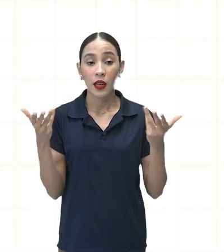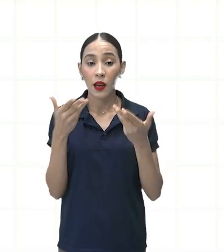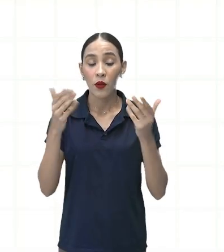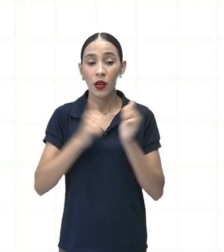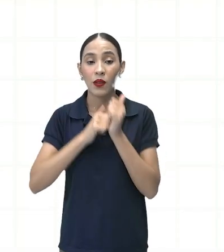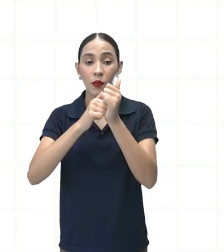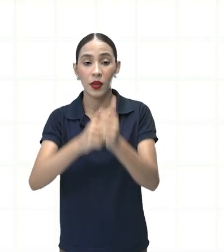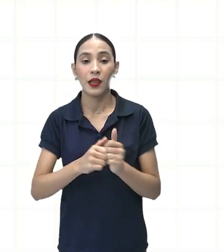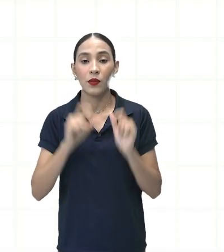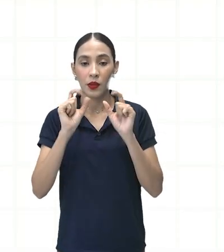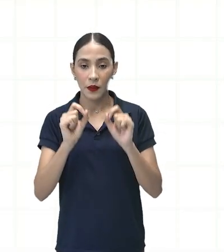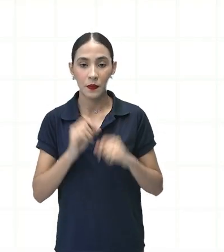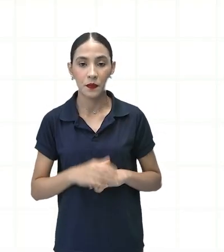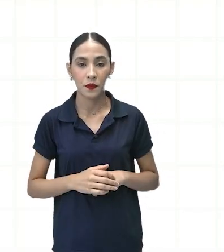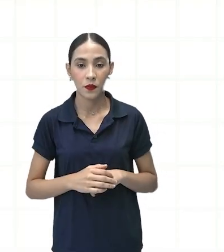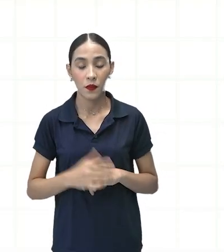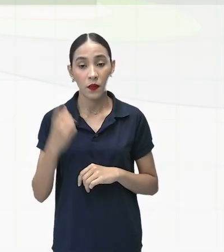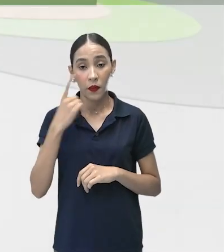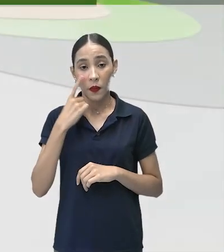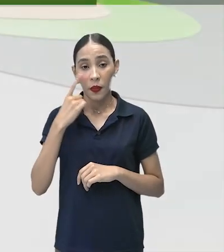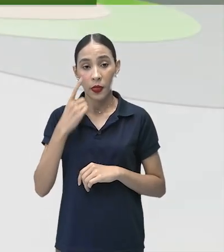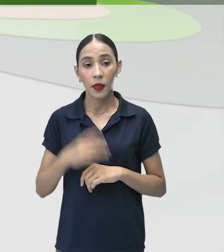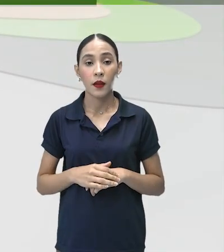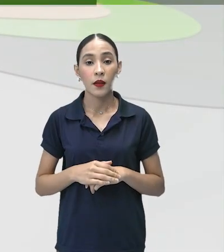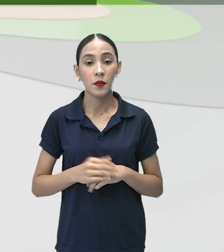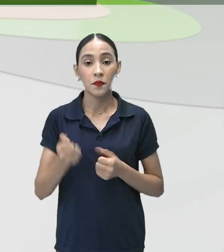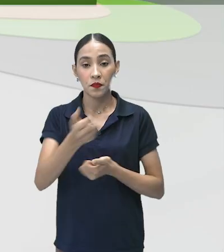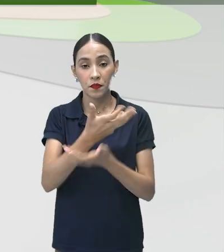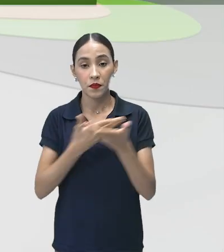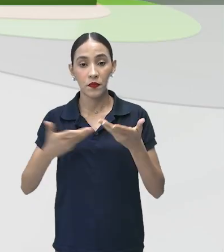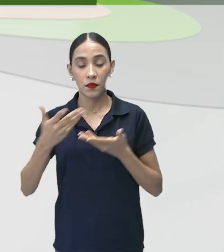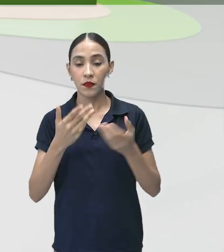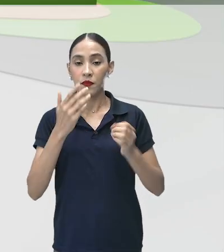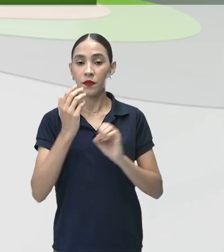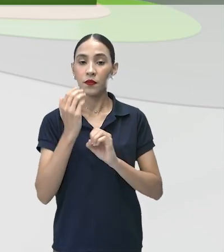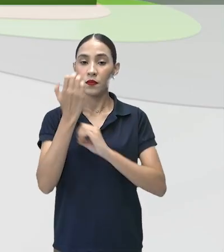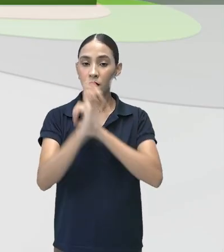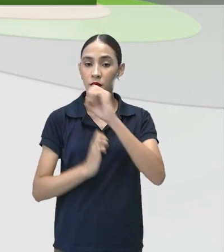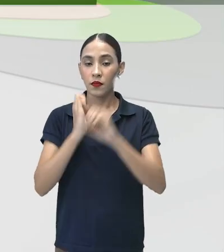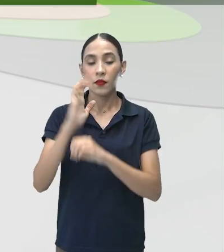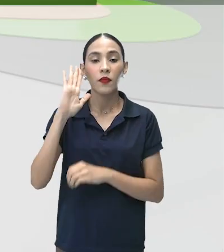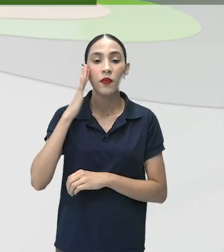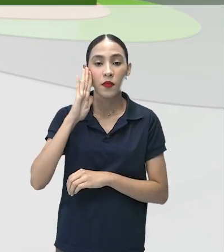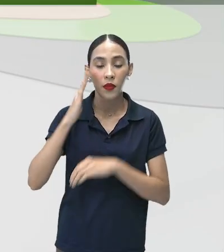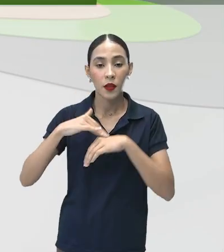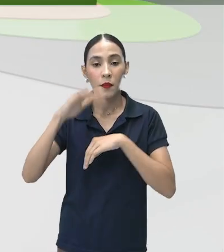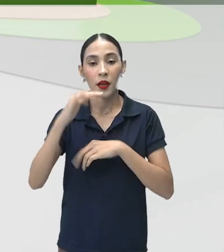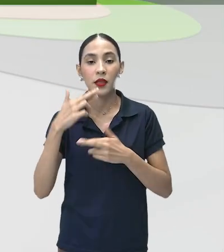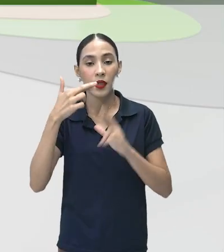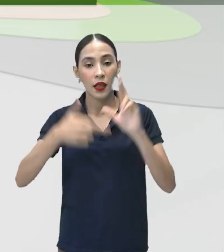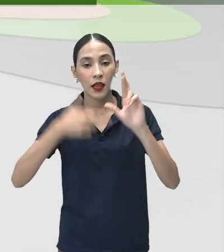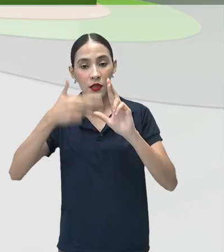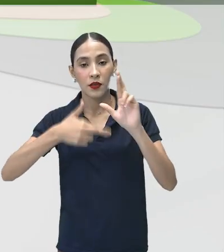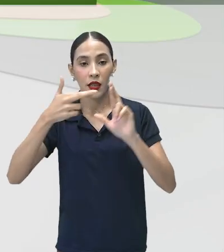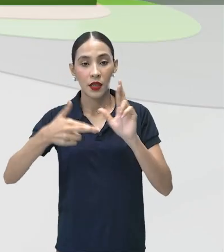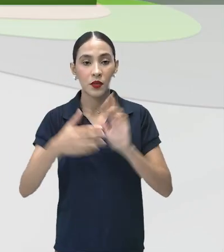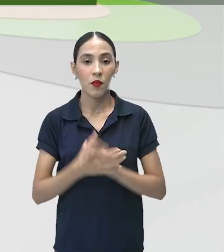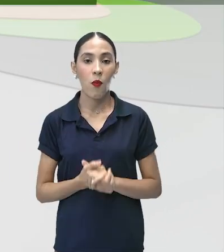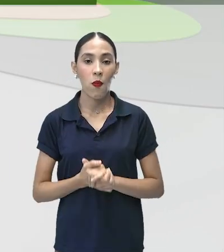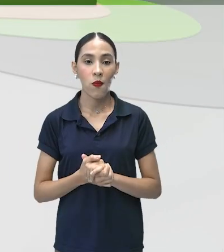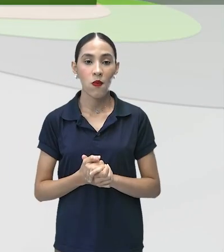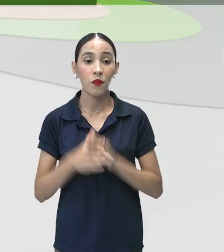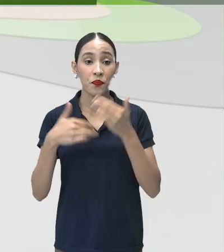vamos acompanhar, vejam comigo, o compartilhamento de elétrons para entender um pouco mais sobre essa reatividade dos